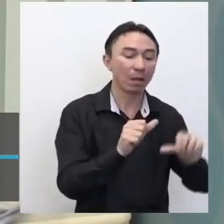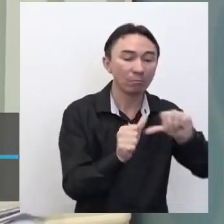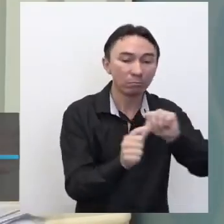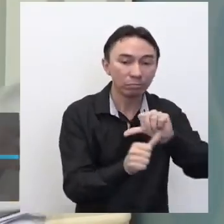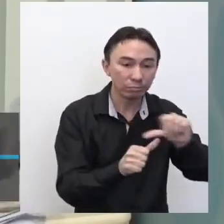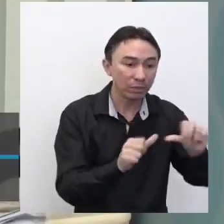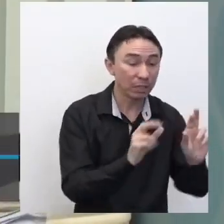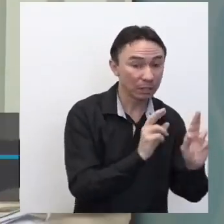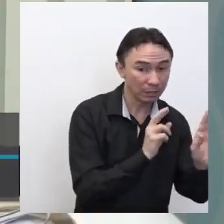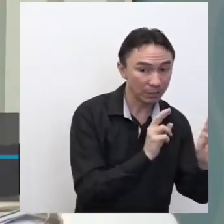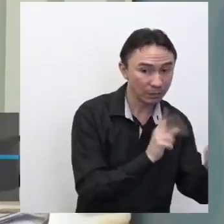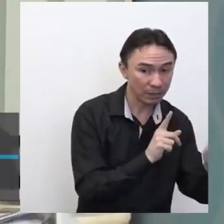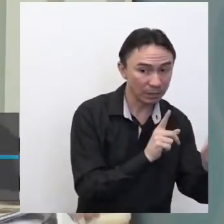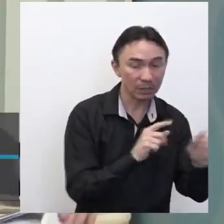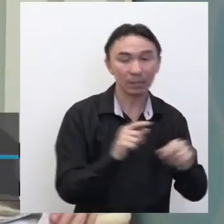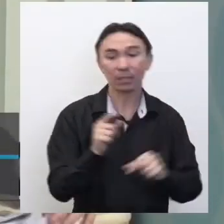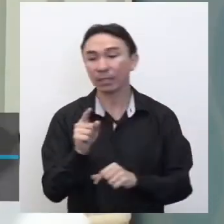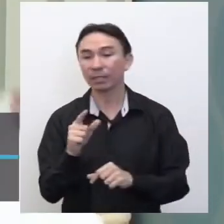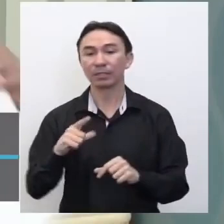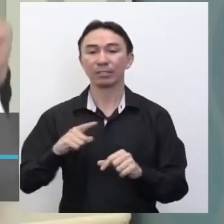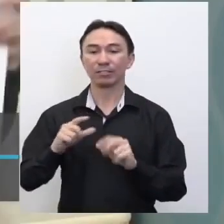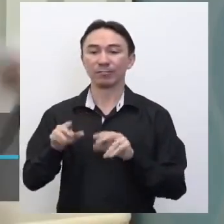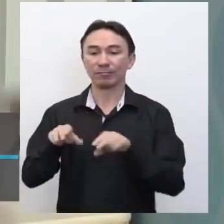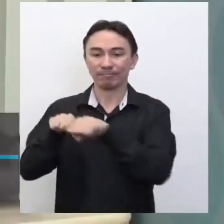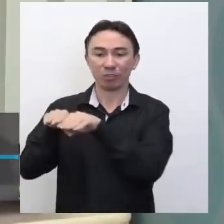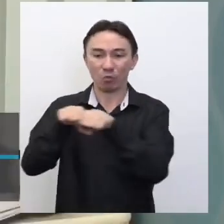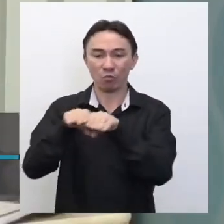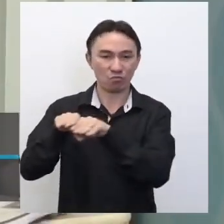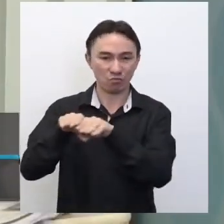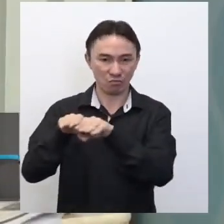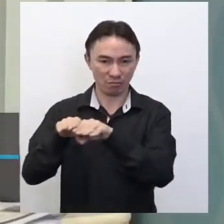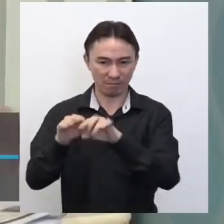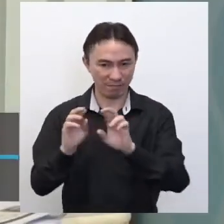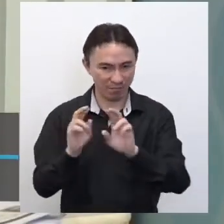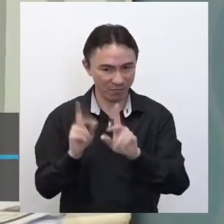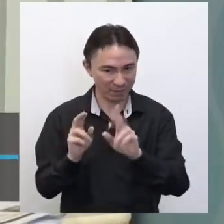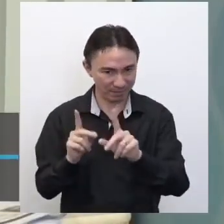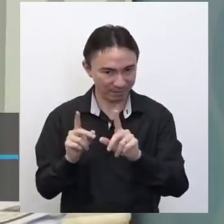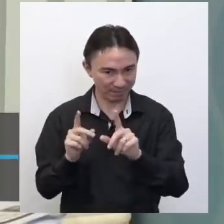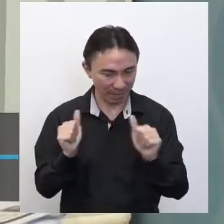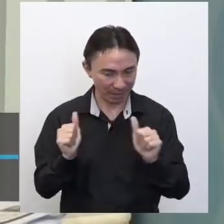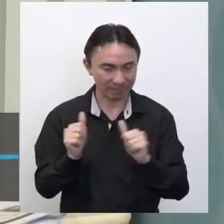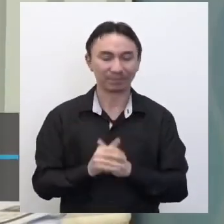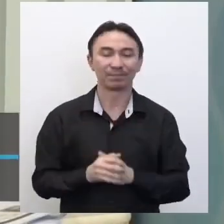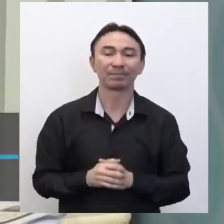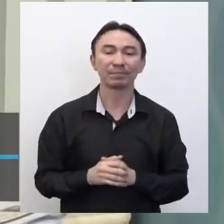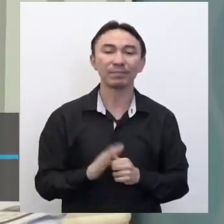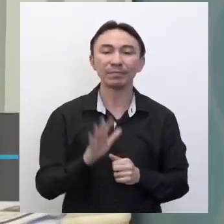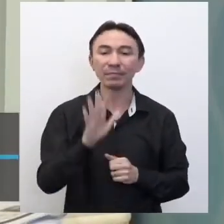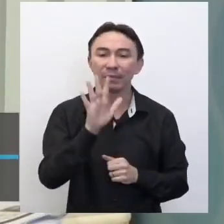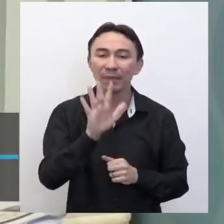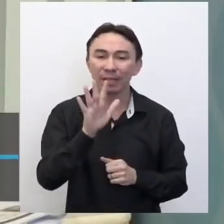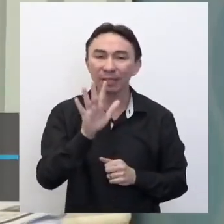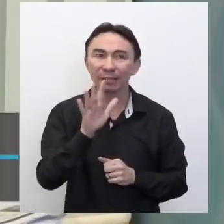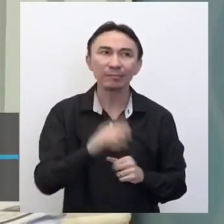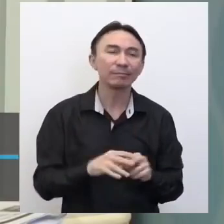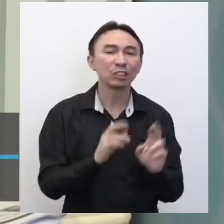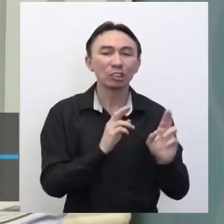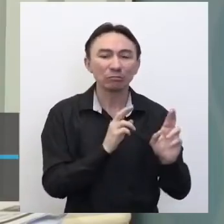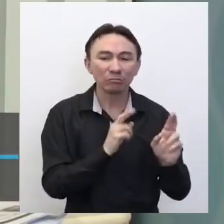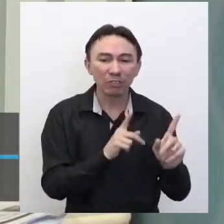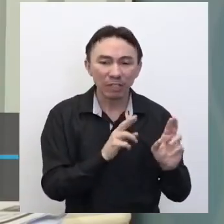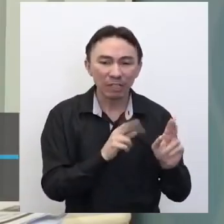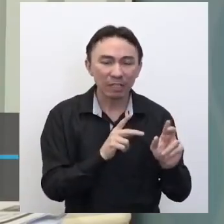de desigualdade. Agora, sabe, gente, pensar um pouco sobre diferença e